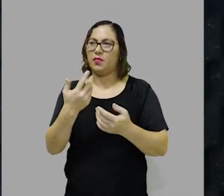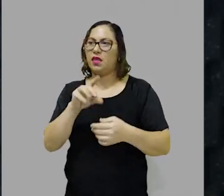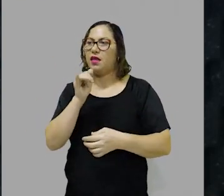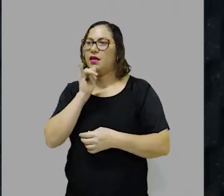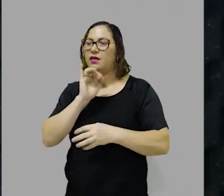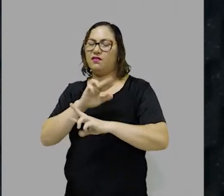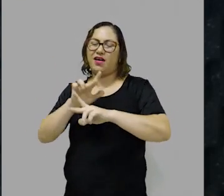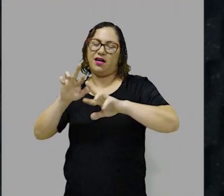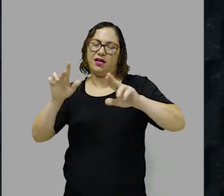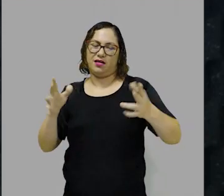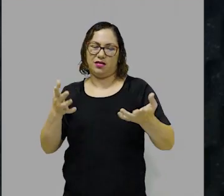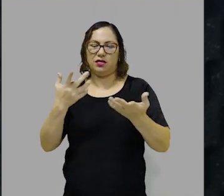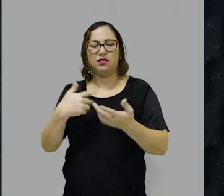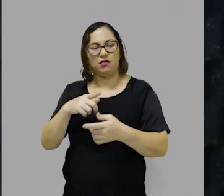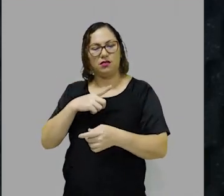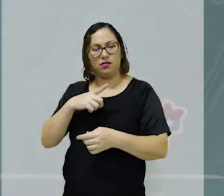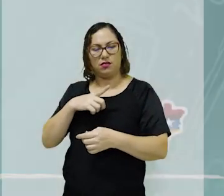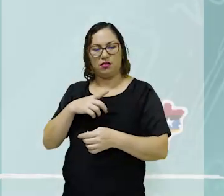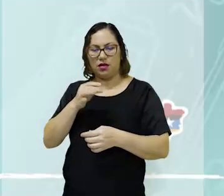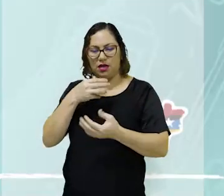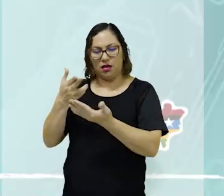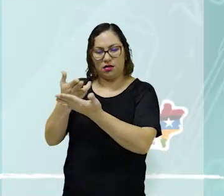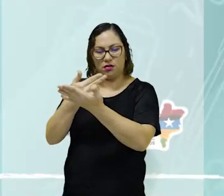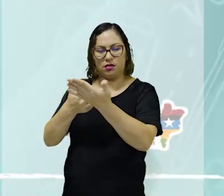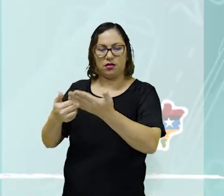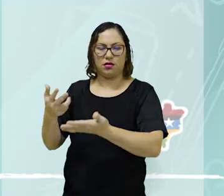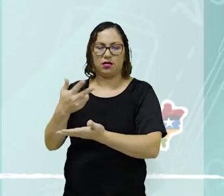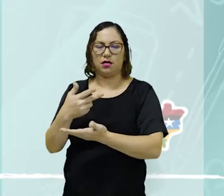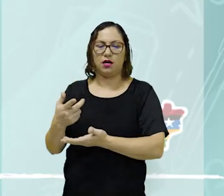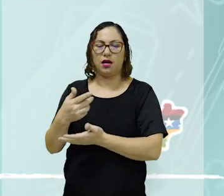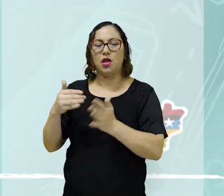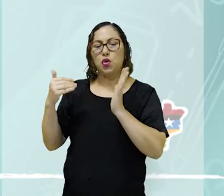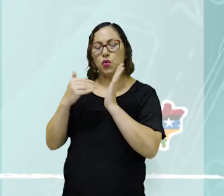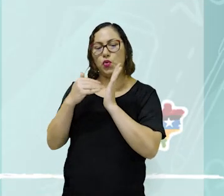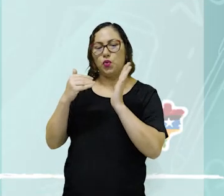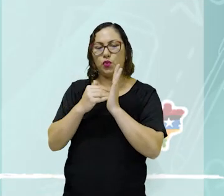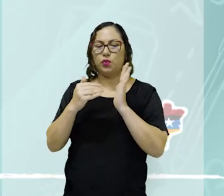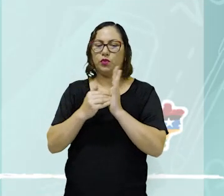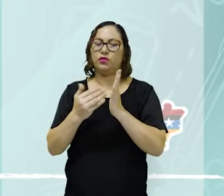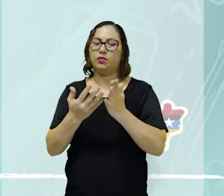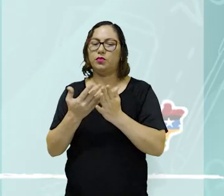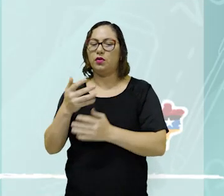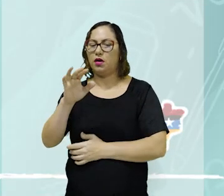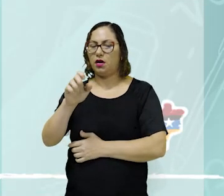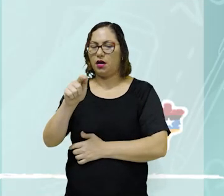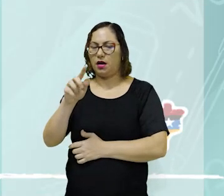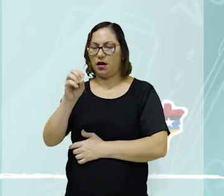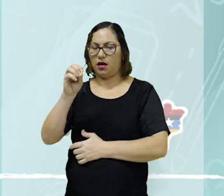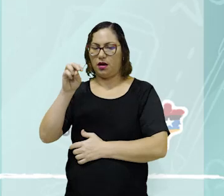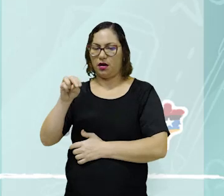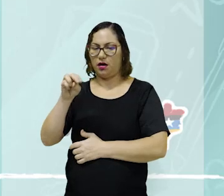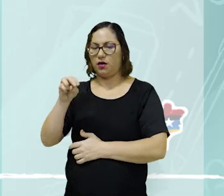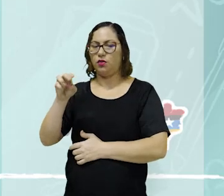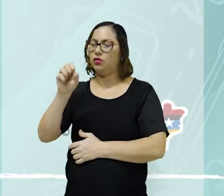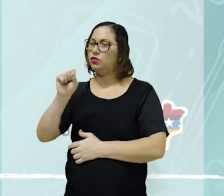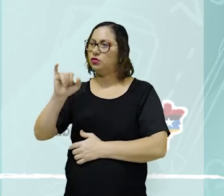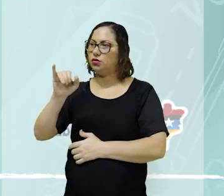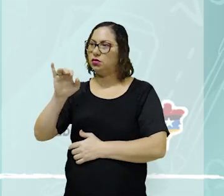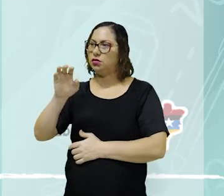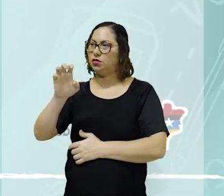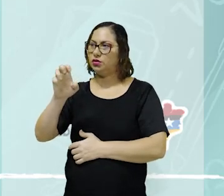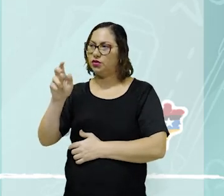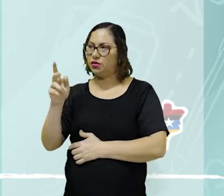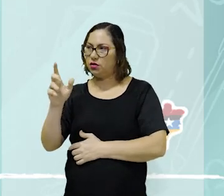cancan, entre outras coisas. Ele faz uma sequência de cartazes. E o nosso último artista das artes gráficas, o Egon Schiele, né, que tem uma história